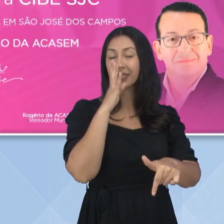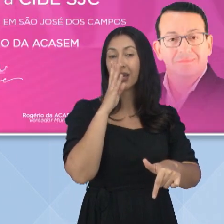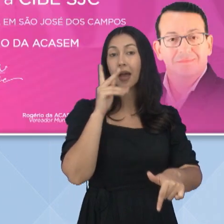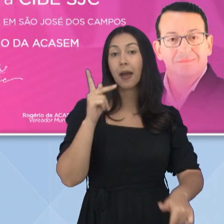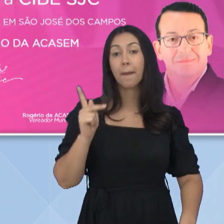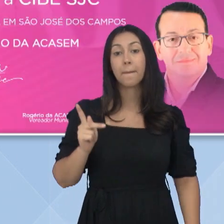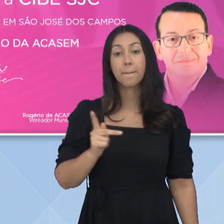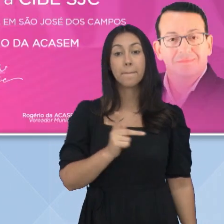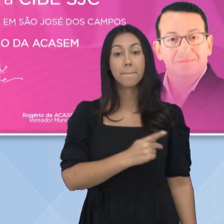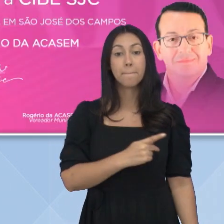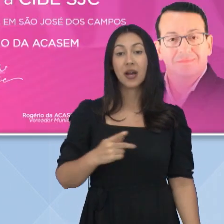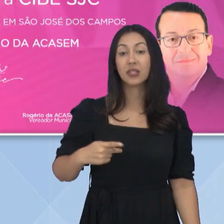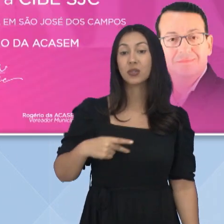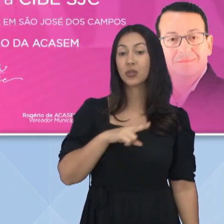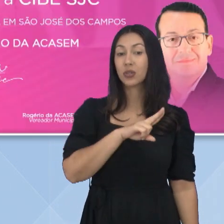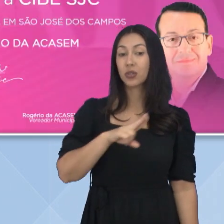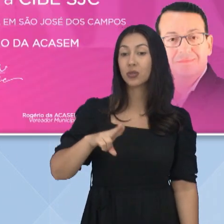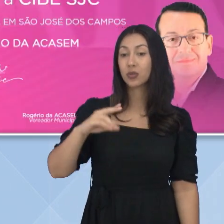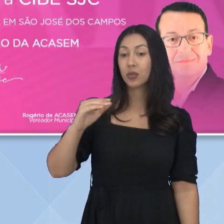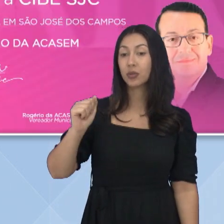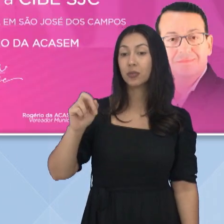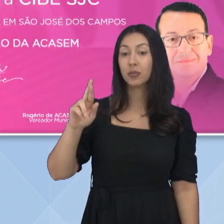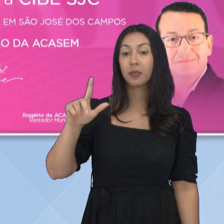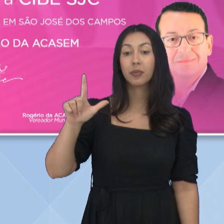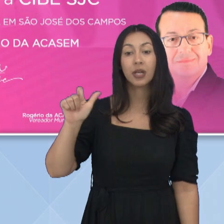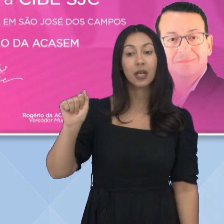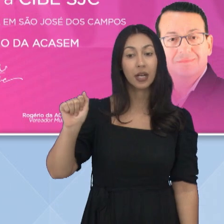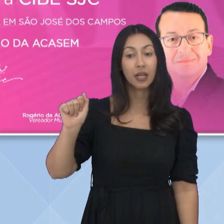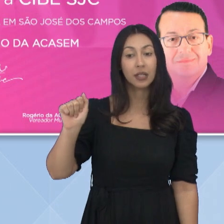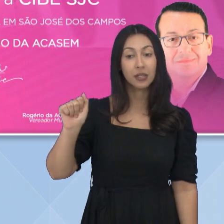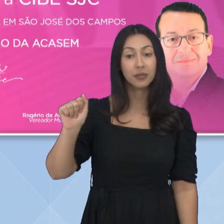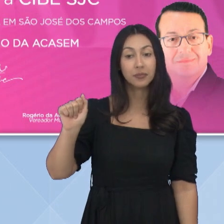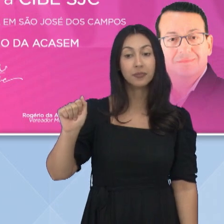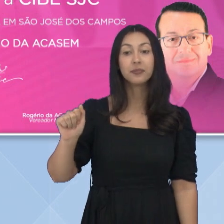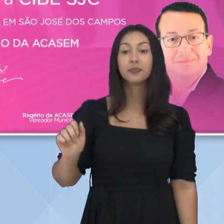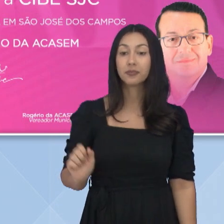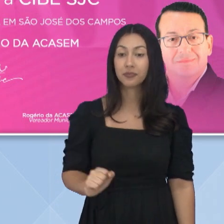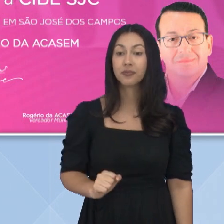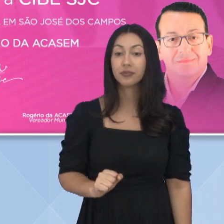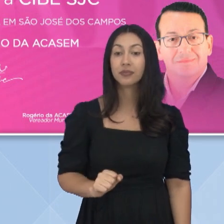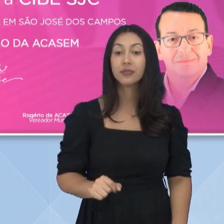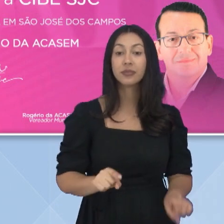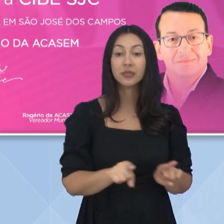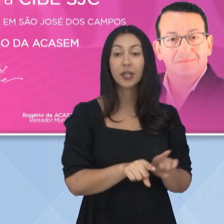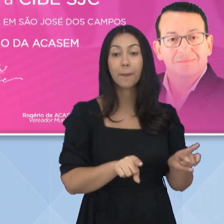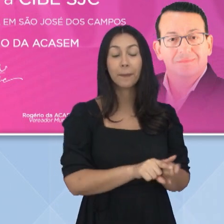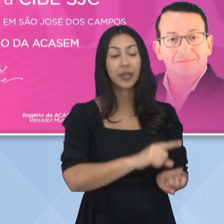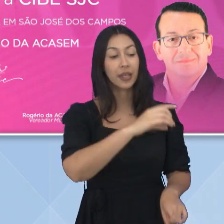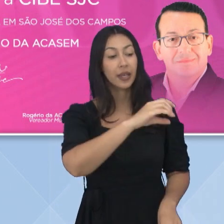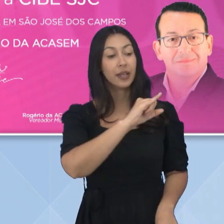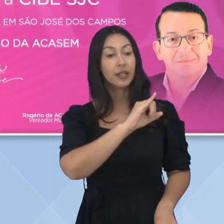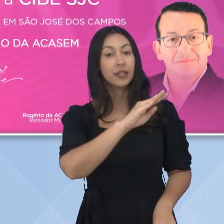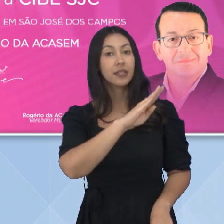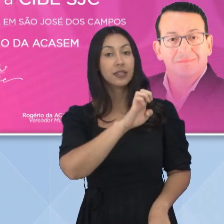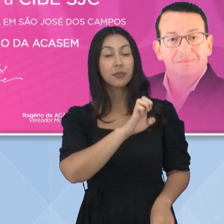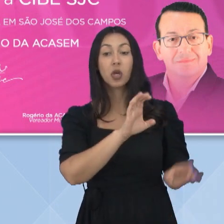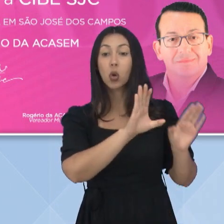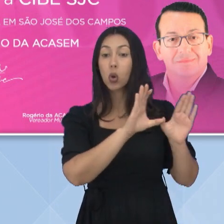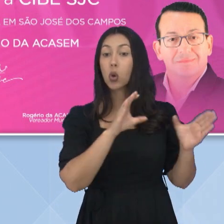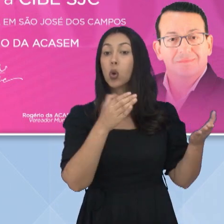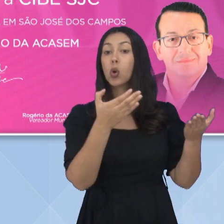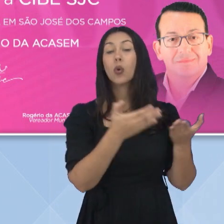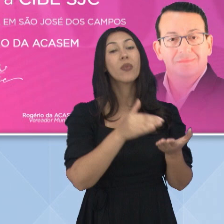pastora Carla Vasconcelos e à CIB, Confederação de Irmãs Beneficente